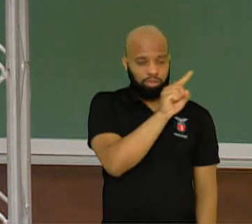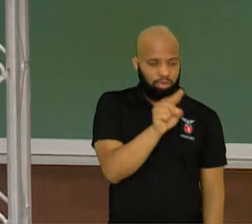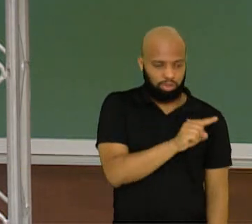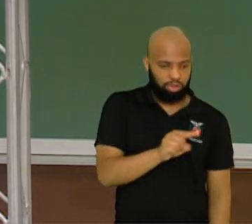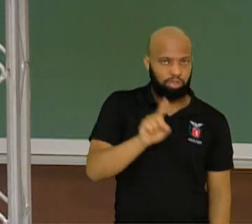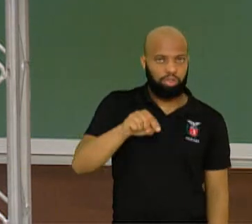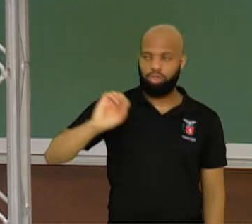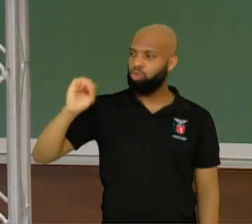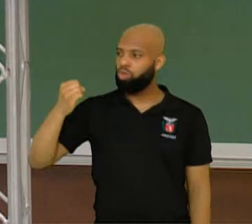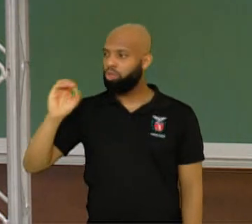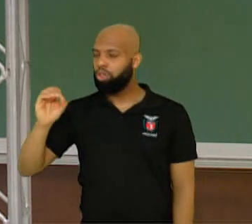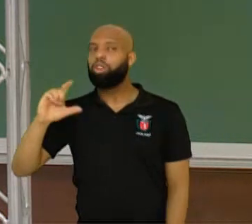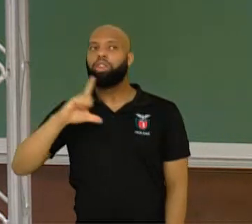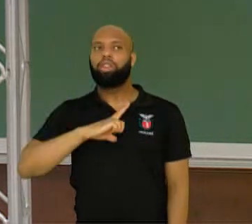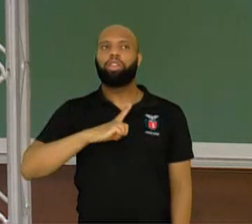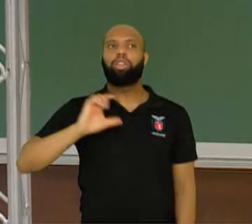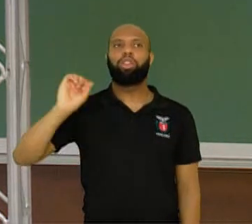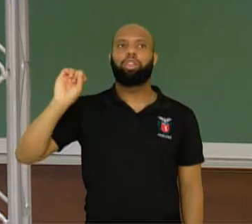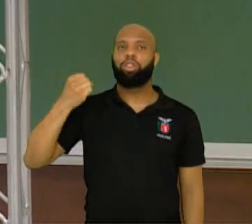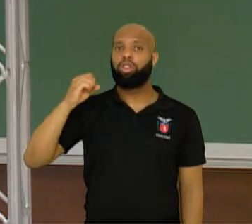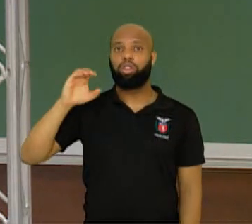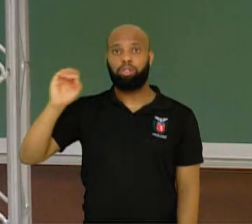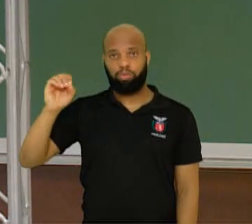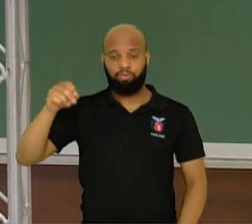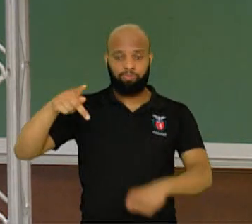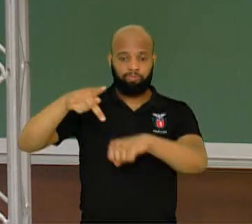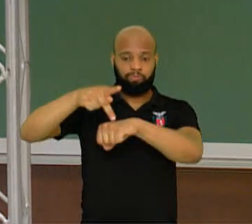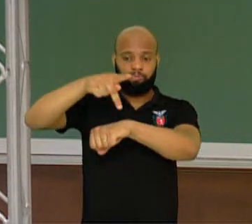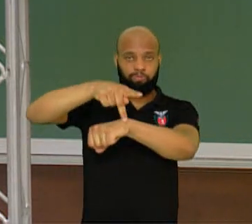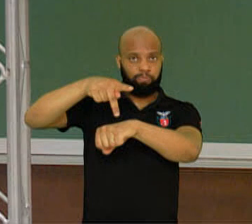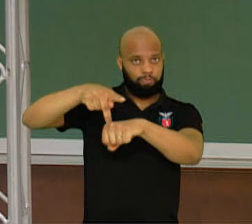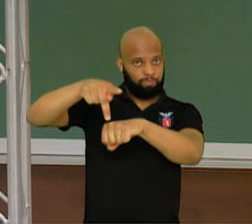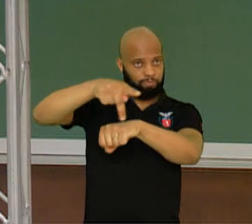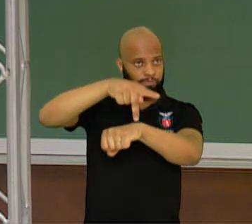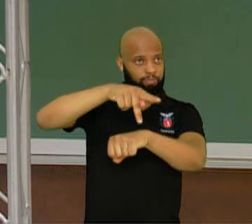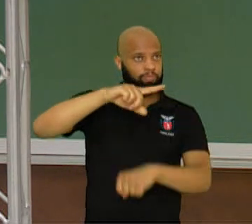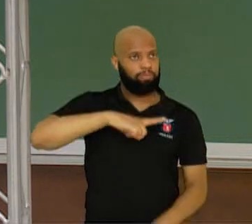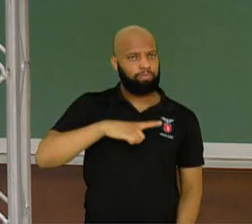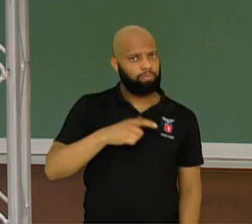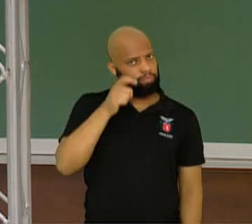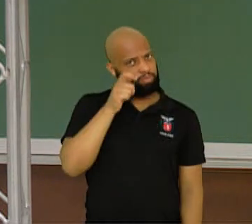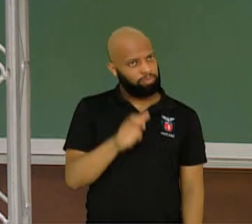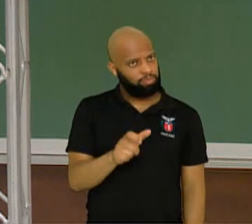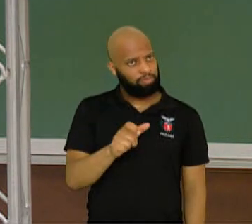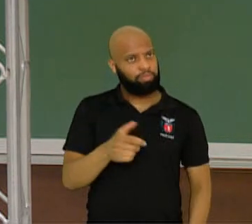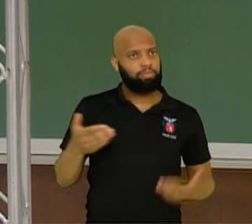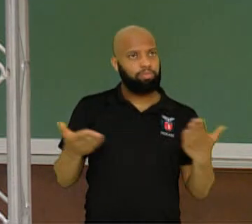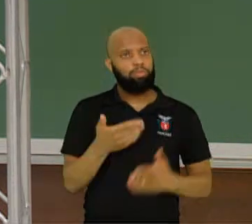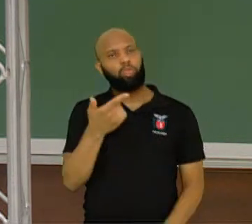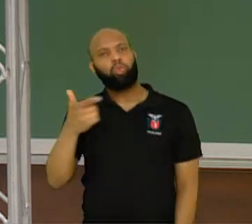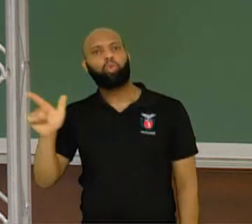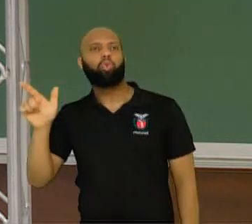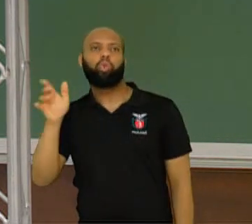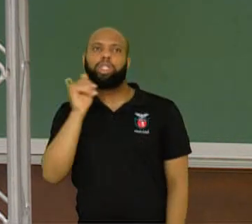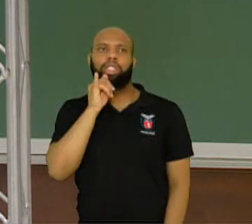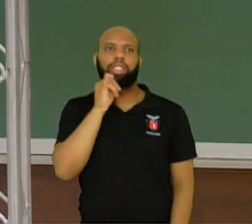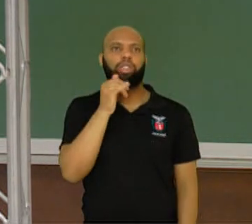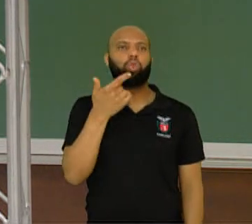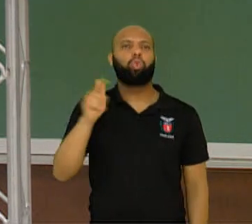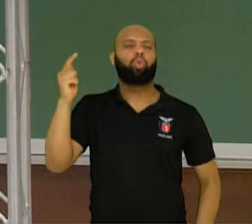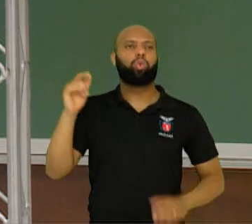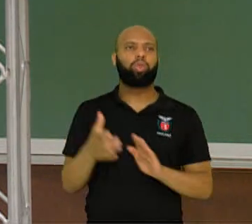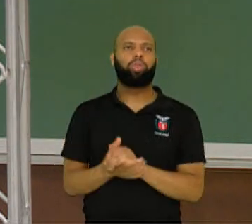ele possui 80 prótons no seu átomo. Olha que interessante. Vamos para mais um exemplo? Mais